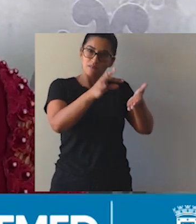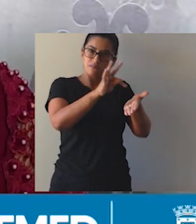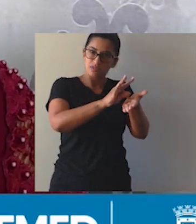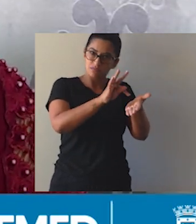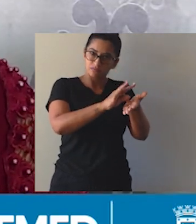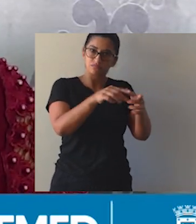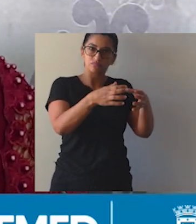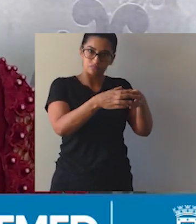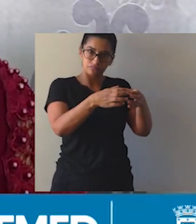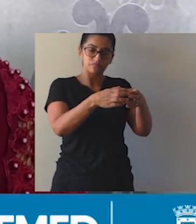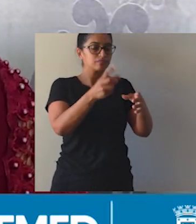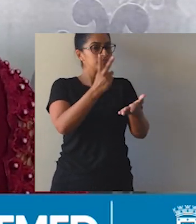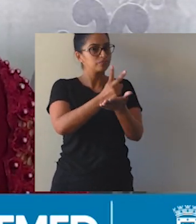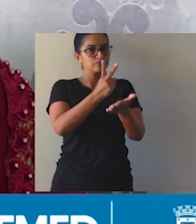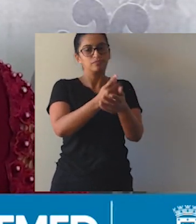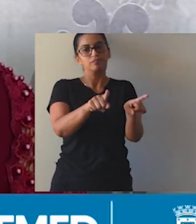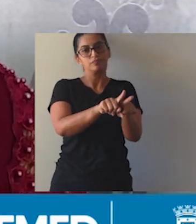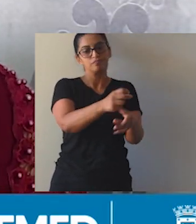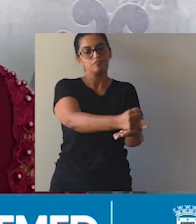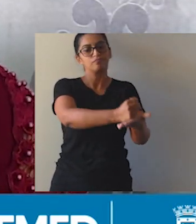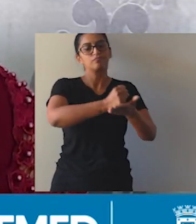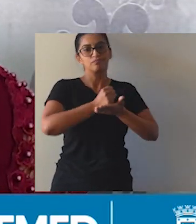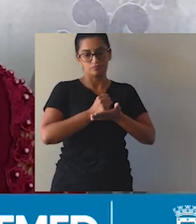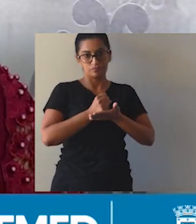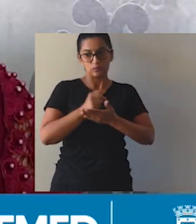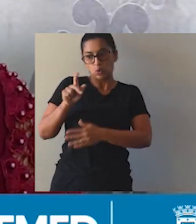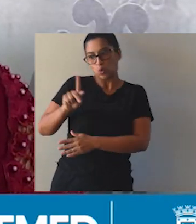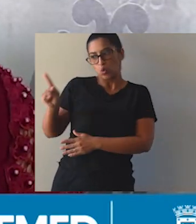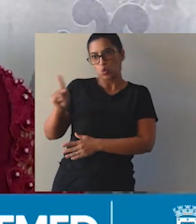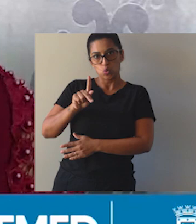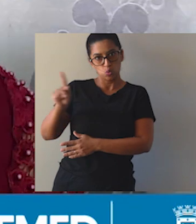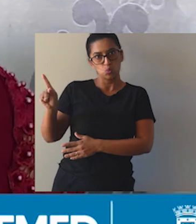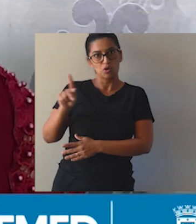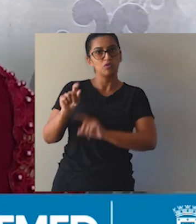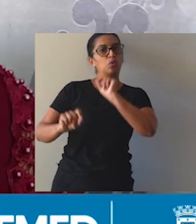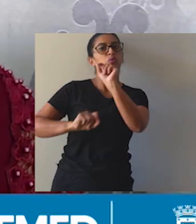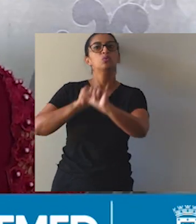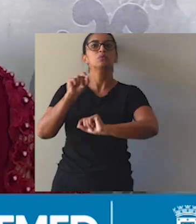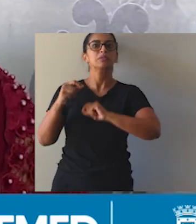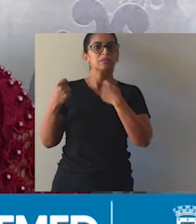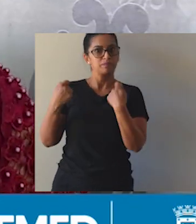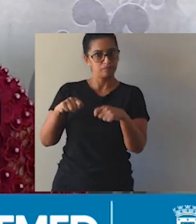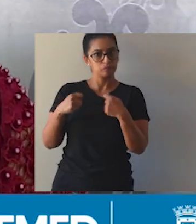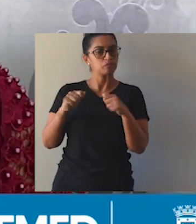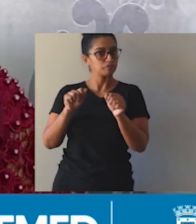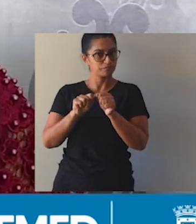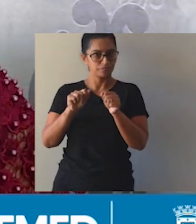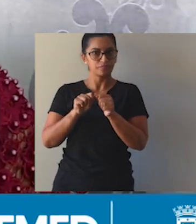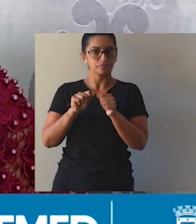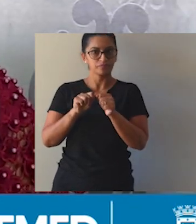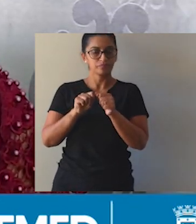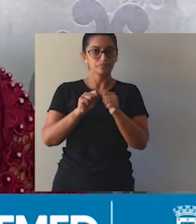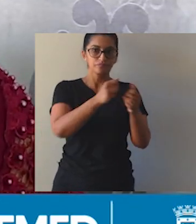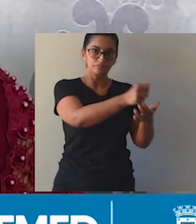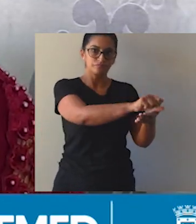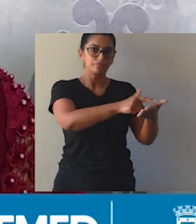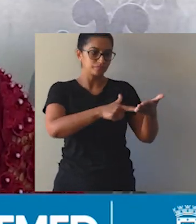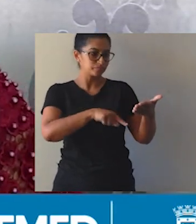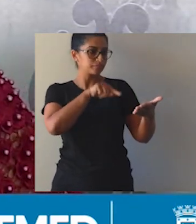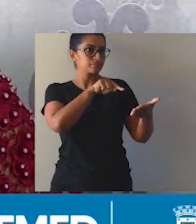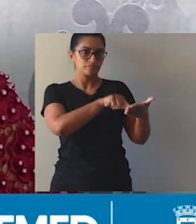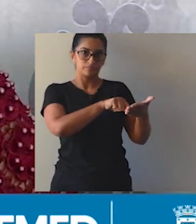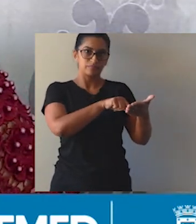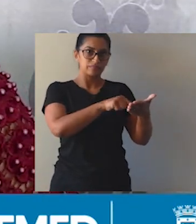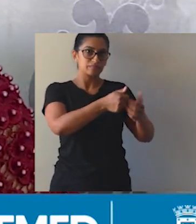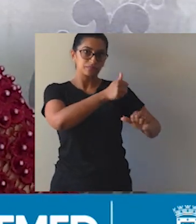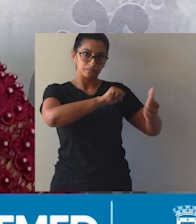deve fazer? Ver essa ficha de avaliação funcional. Vamos preparar o material. Como que ele